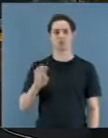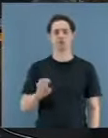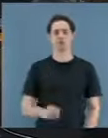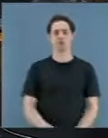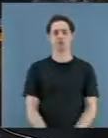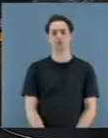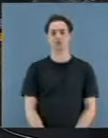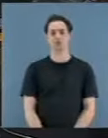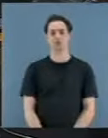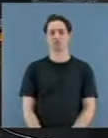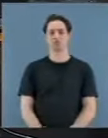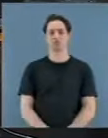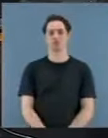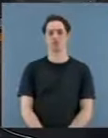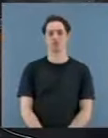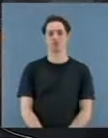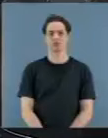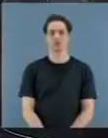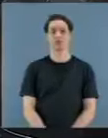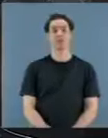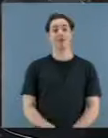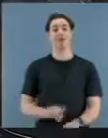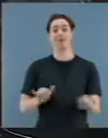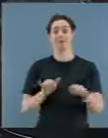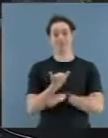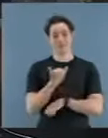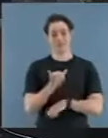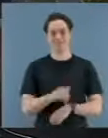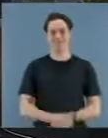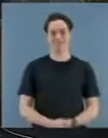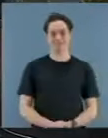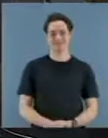aí, não? Na ausência do pastor Henrique Vieira,